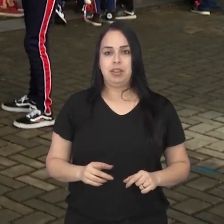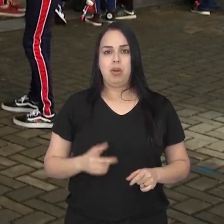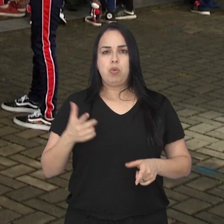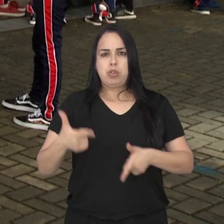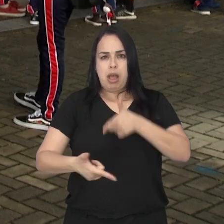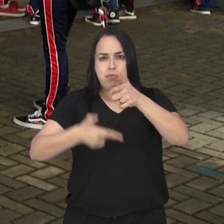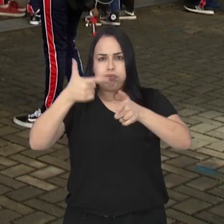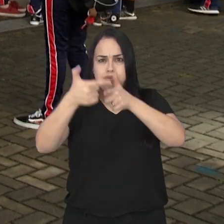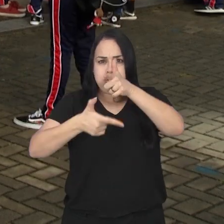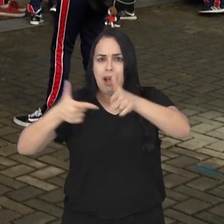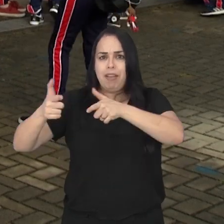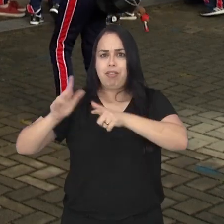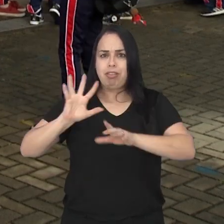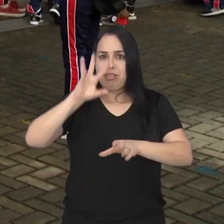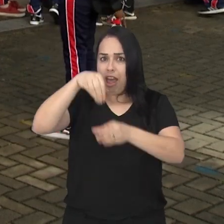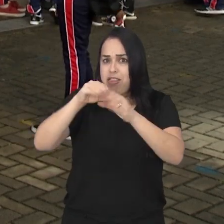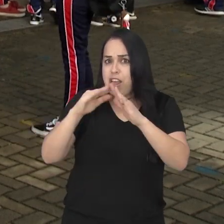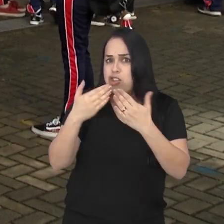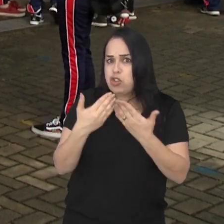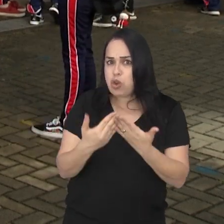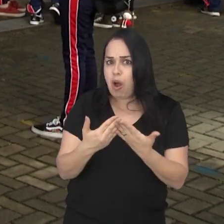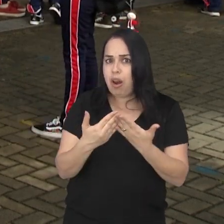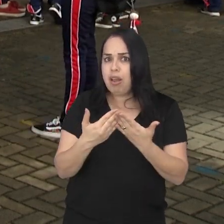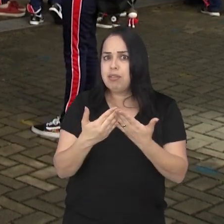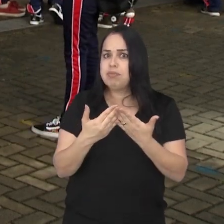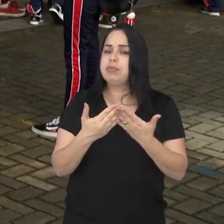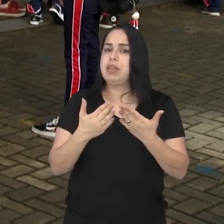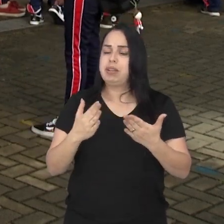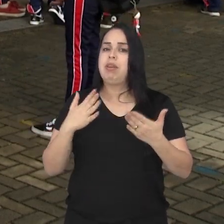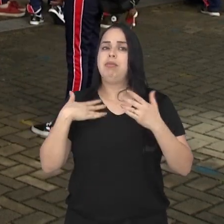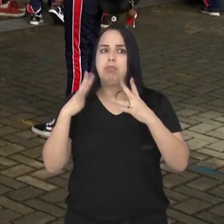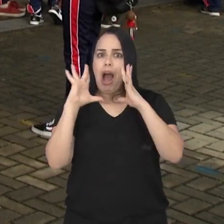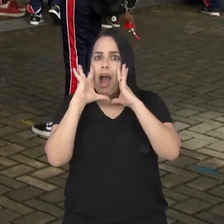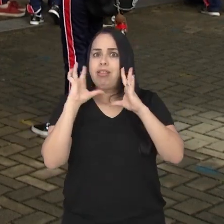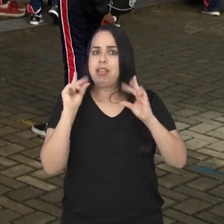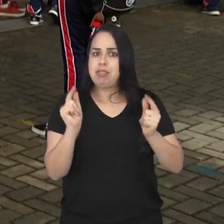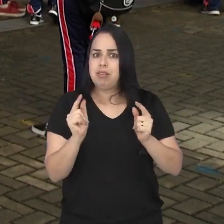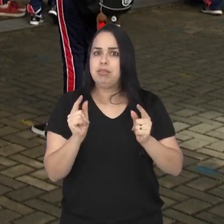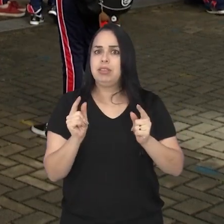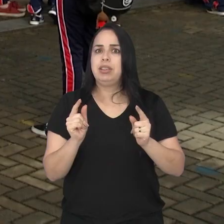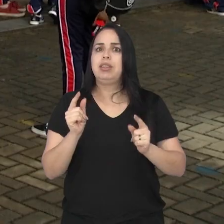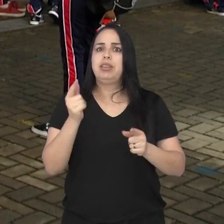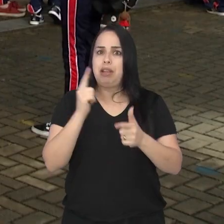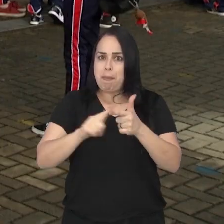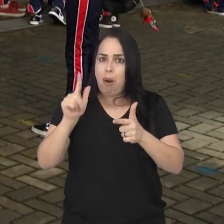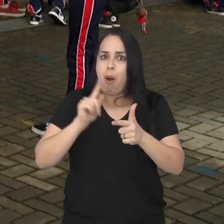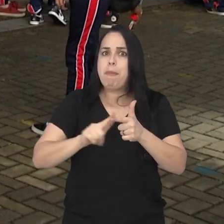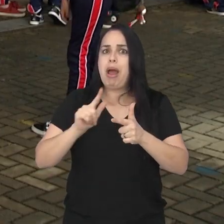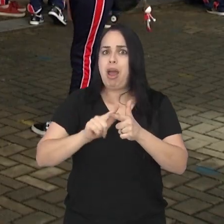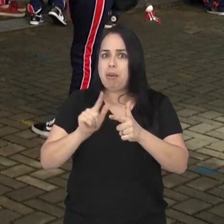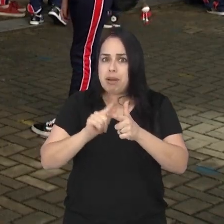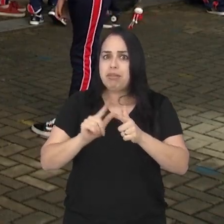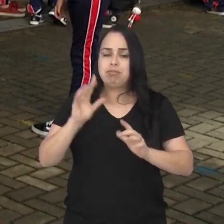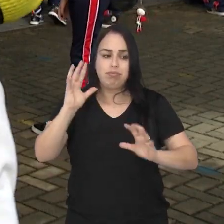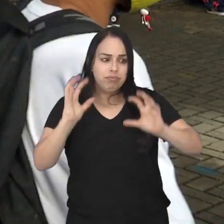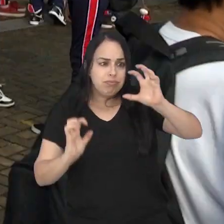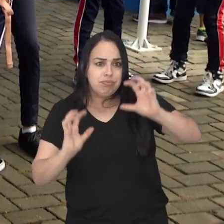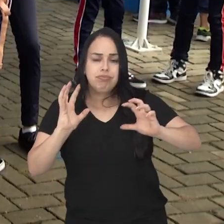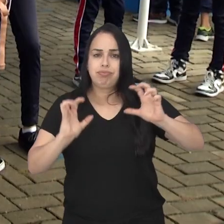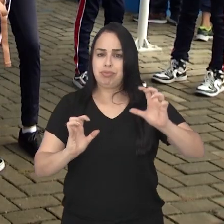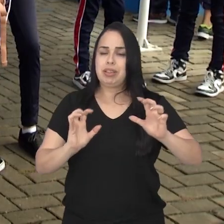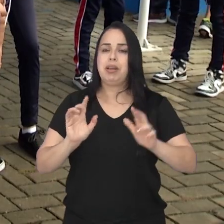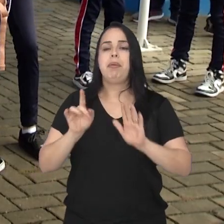e ameaças das escolas registrados no Brasil acenderam um alerta para problemas de convivência e saúde emocional dos Adolescentes